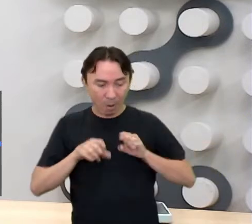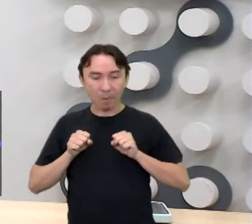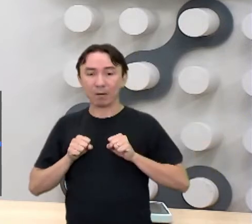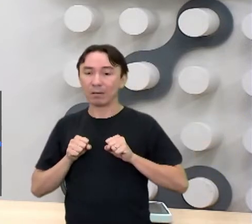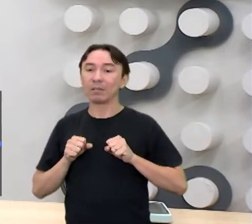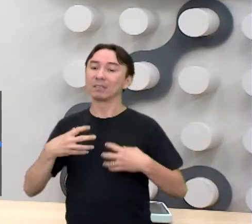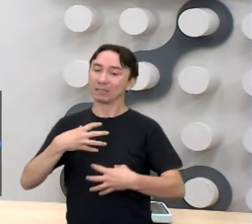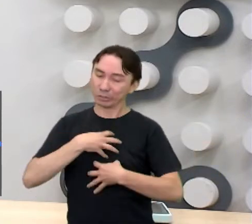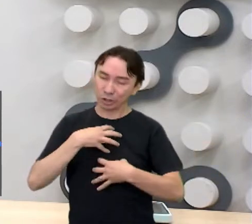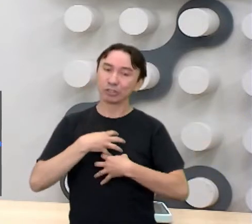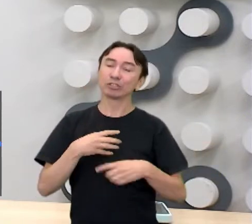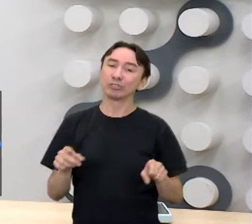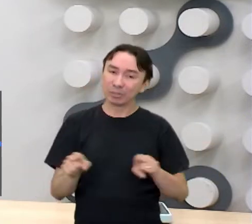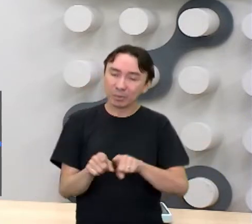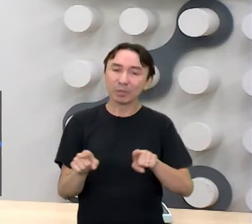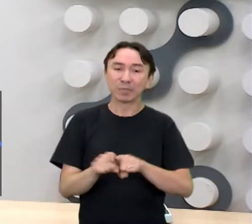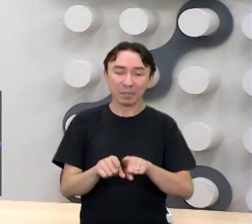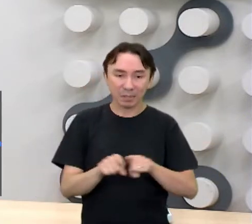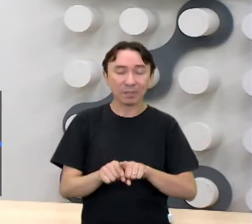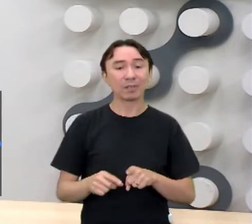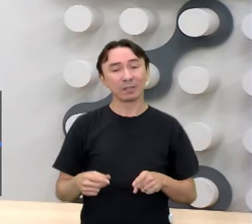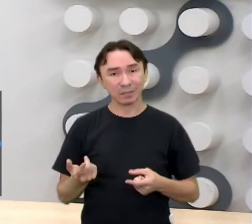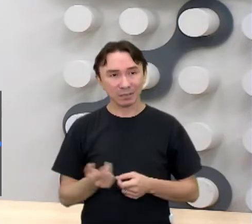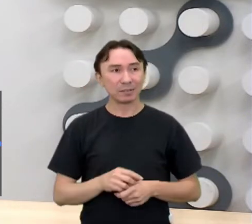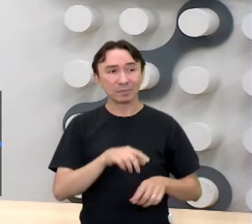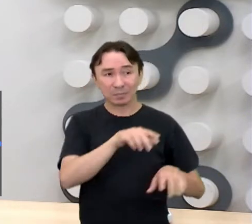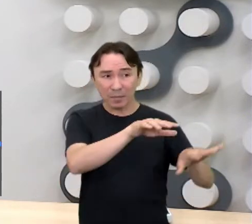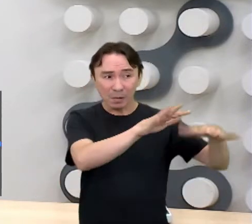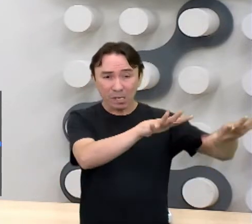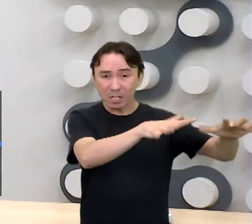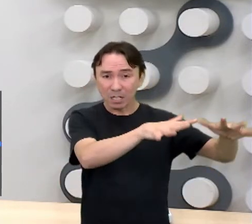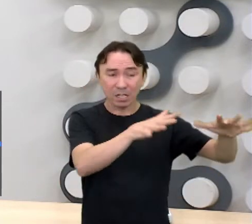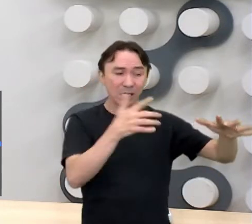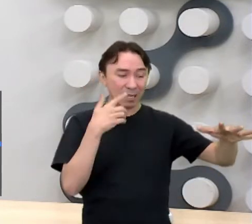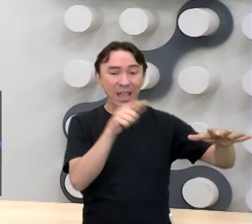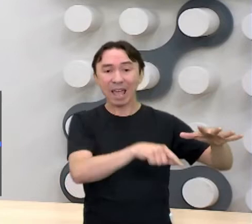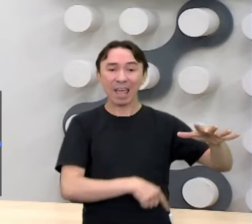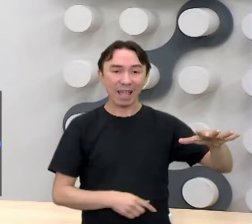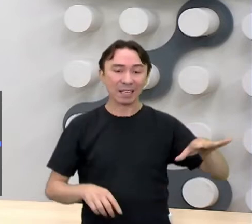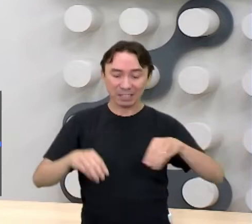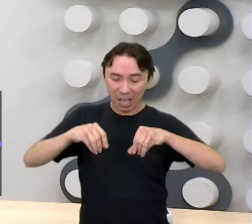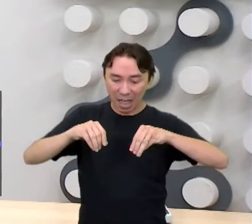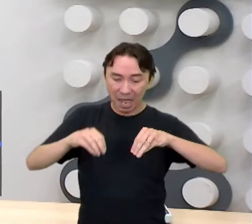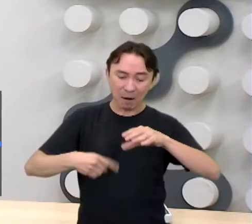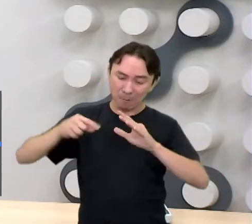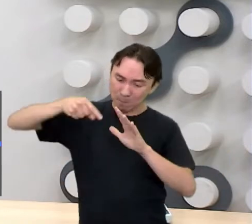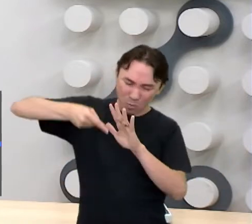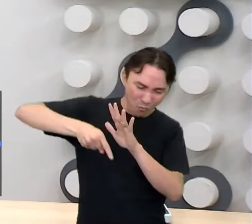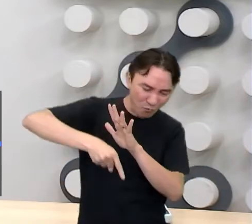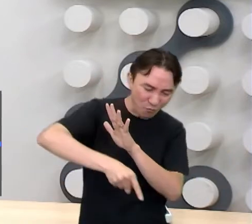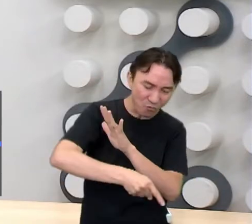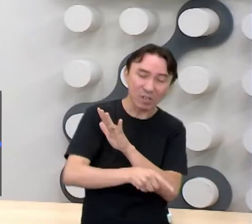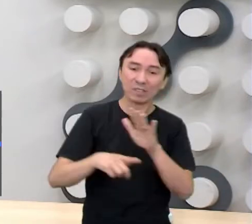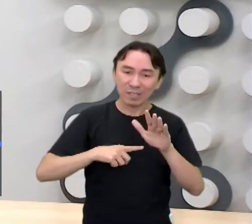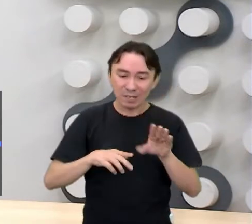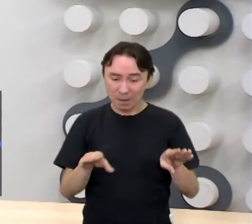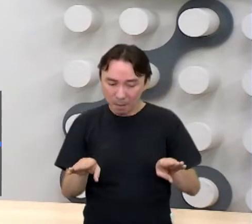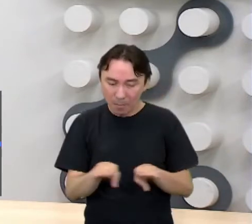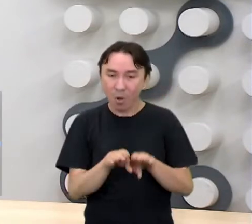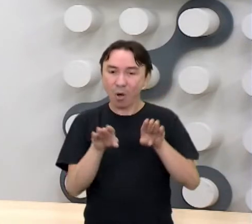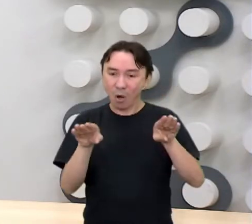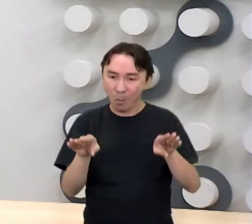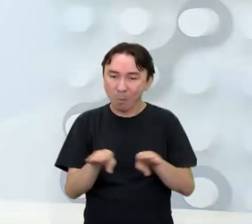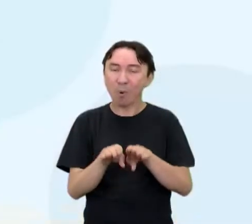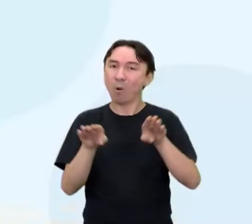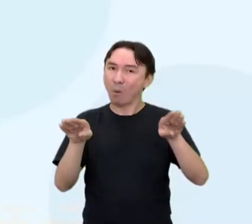é abaixo da superfície da Terra, né, onde há o encontro das placas tectônicas, tá certo? Põe de novo lá no